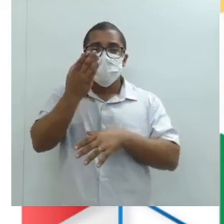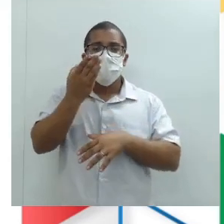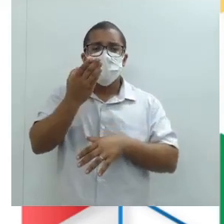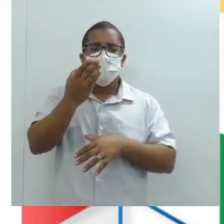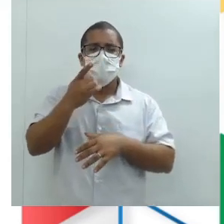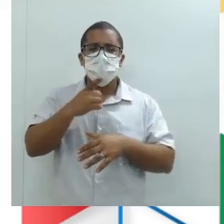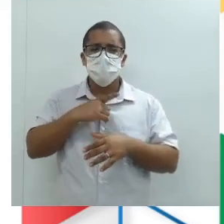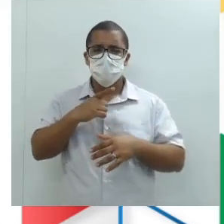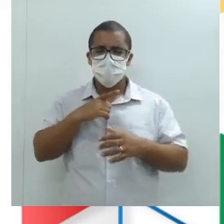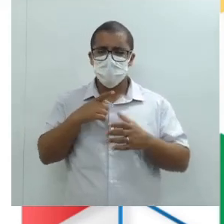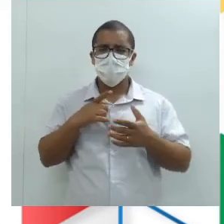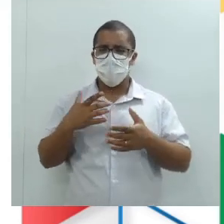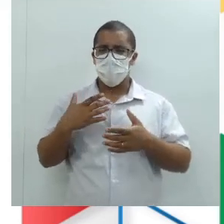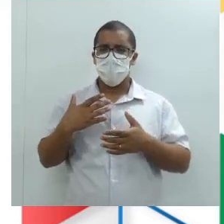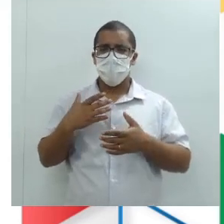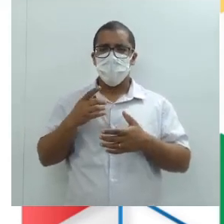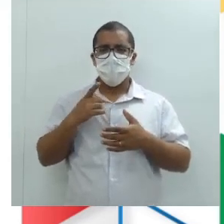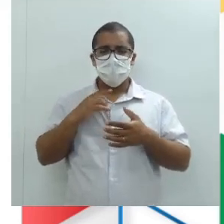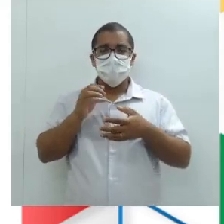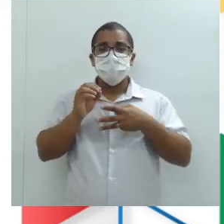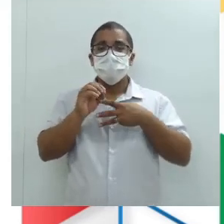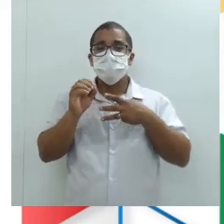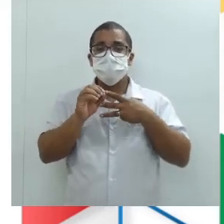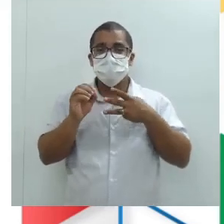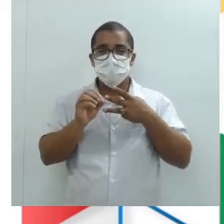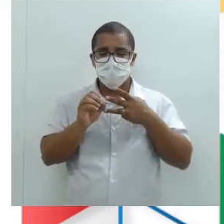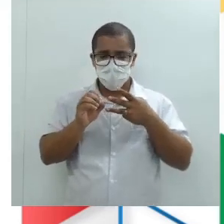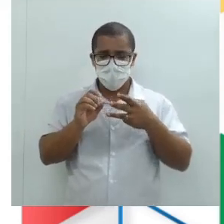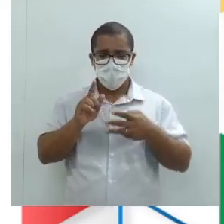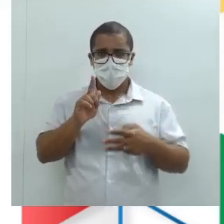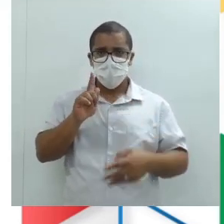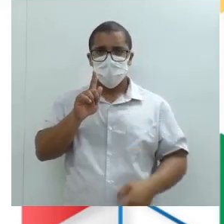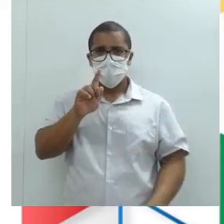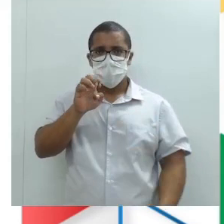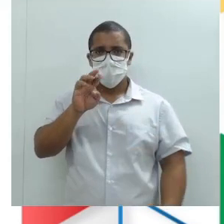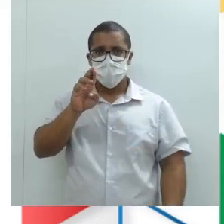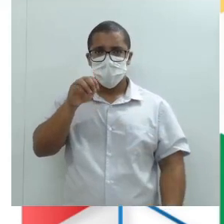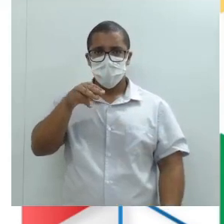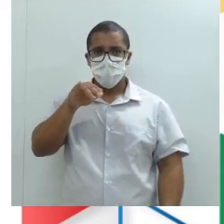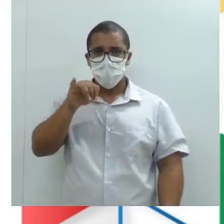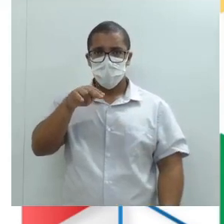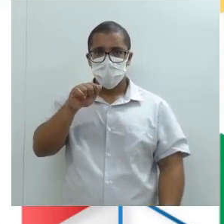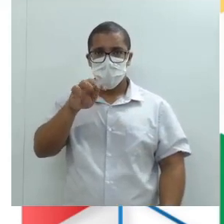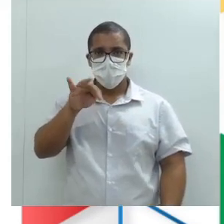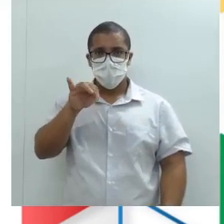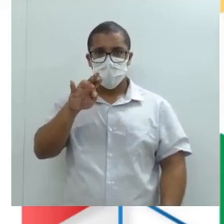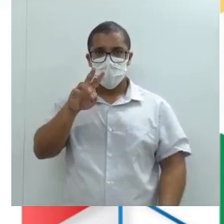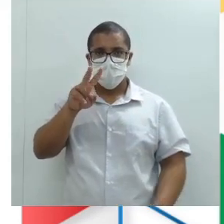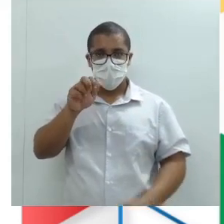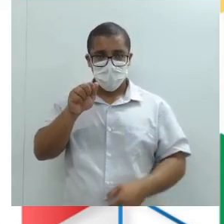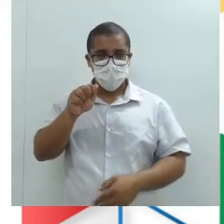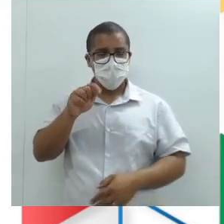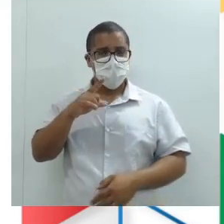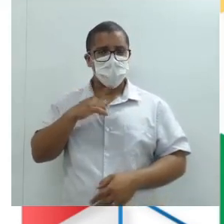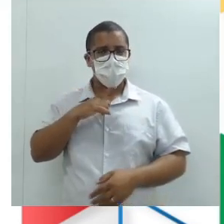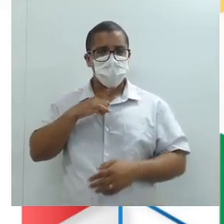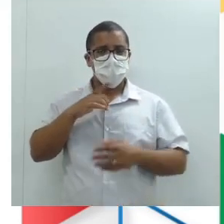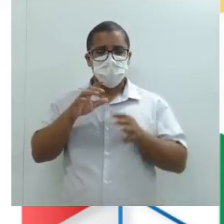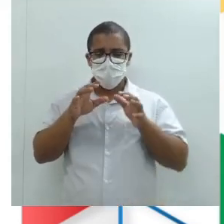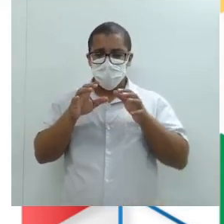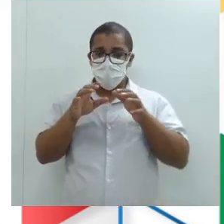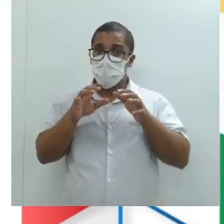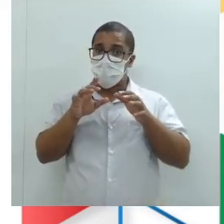pela reprodução das células germinativas. E ali a gente tem as gônadas do sistema